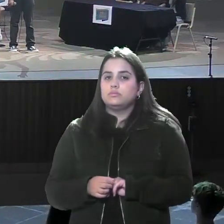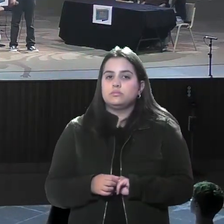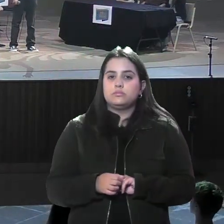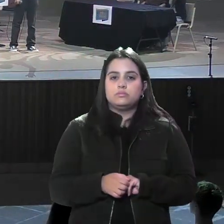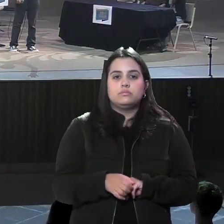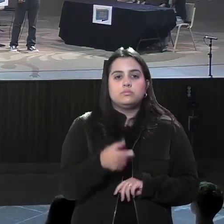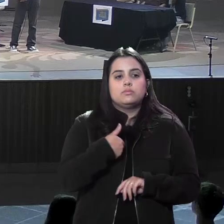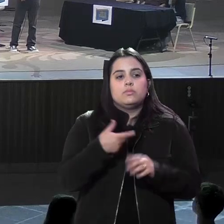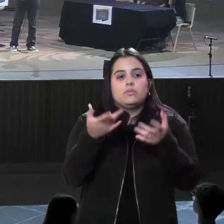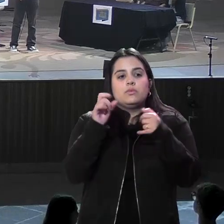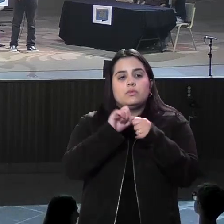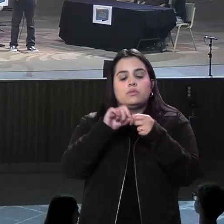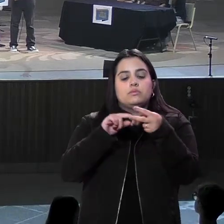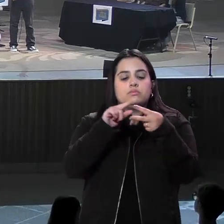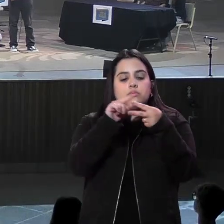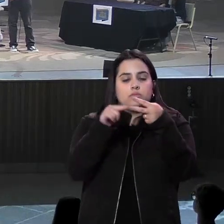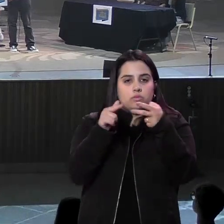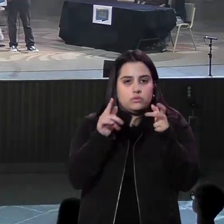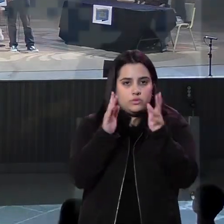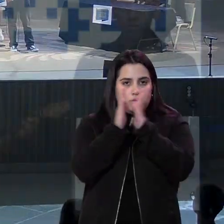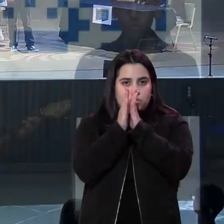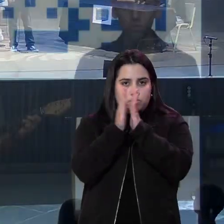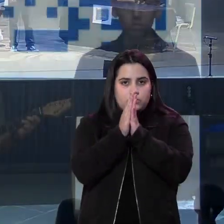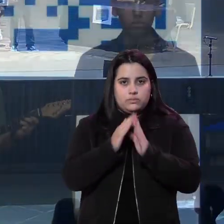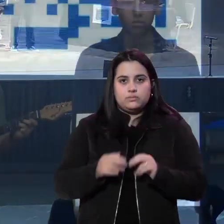Eu quero fazer 2 orações essa noite.